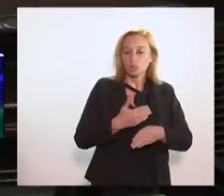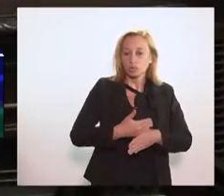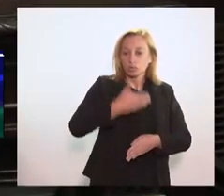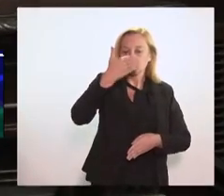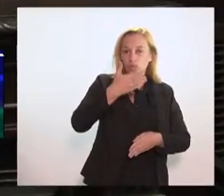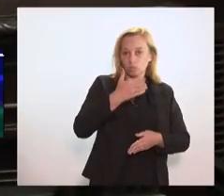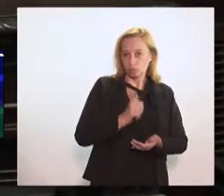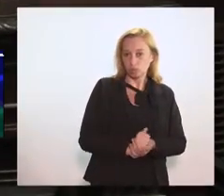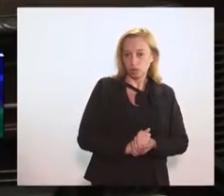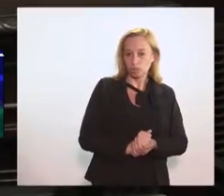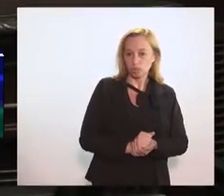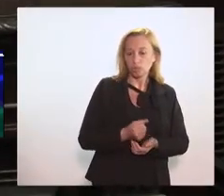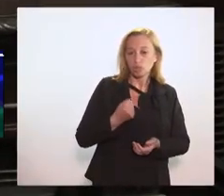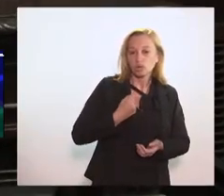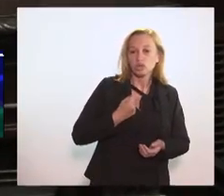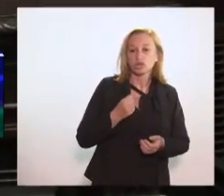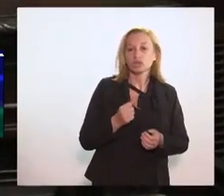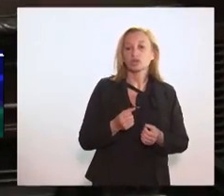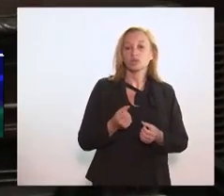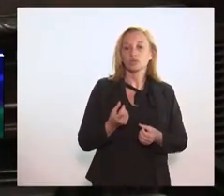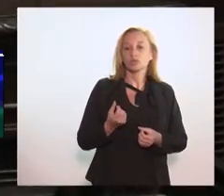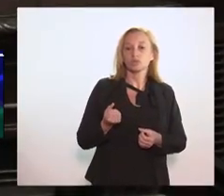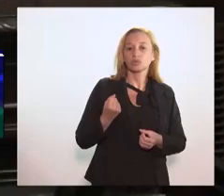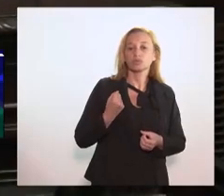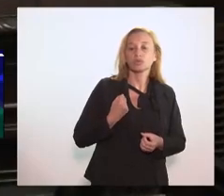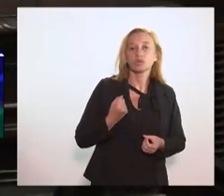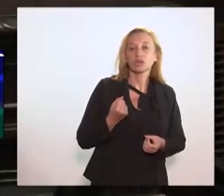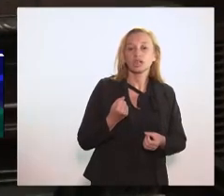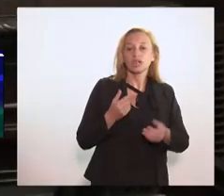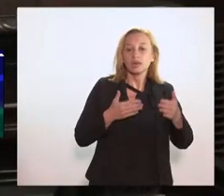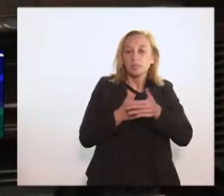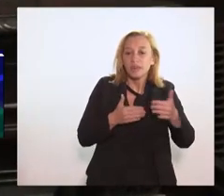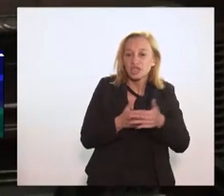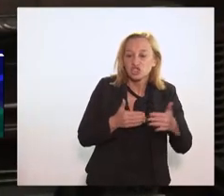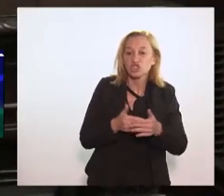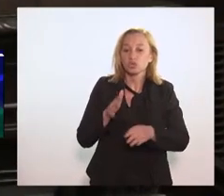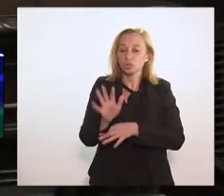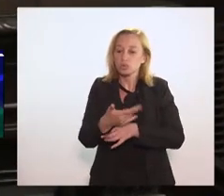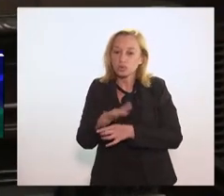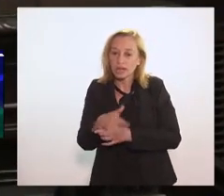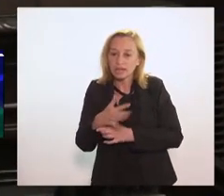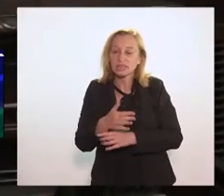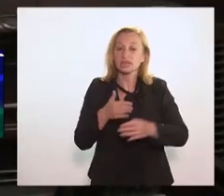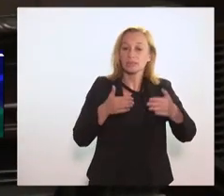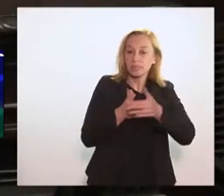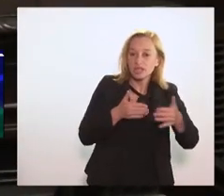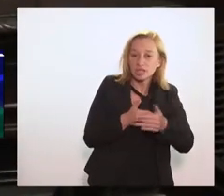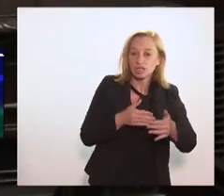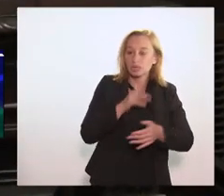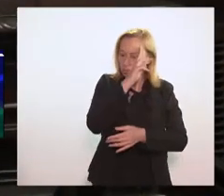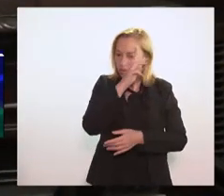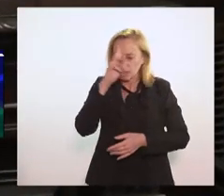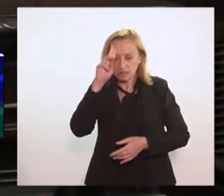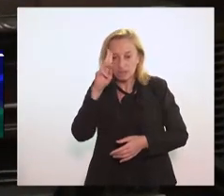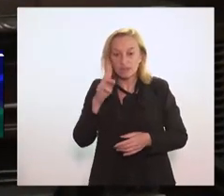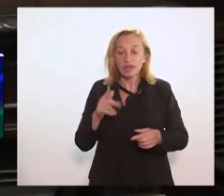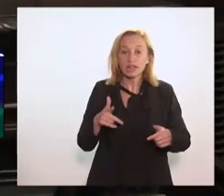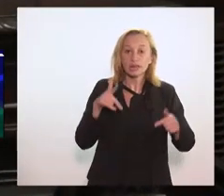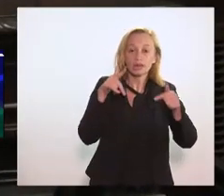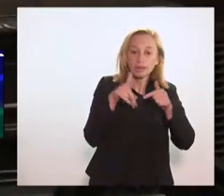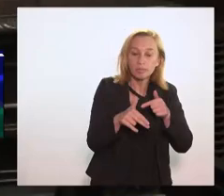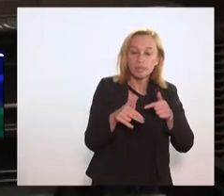aumentando o muro do transporte por aplicativo, que nós vamos diminuir, por exemplo, o distanciamento do muro do táxi.